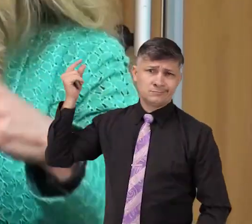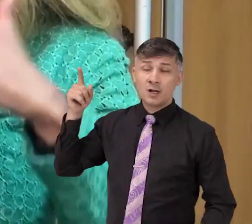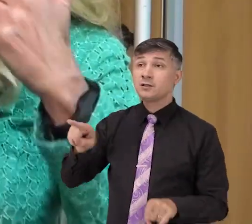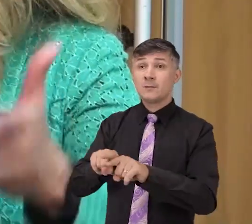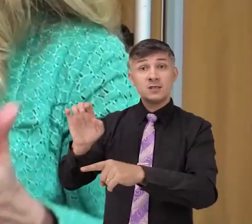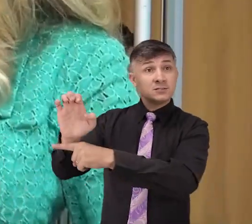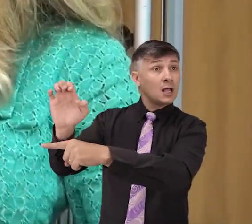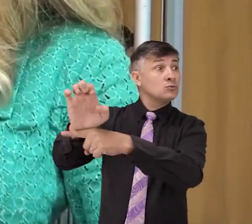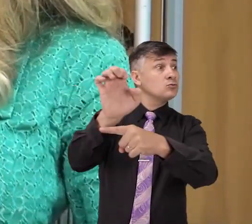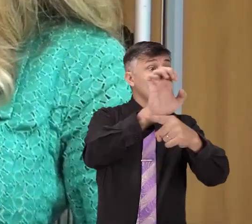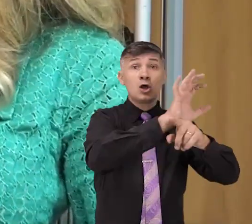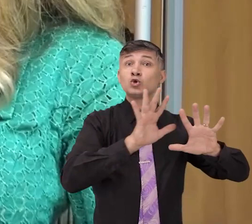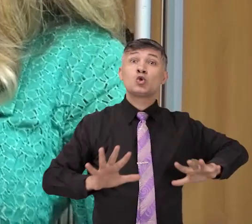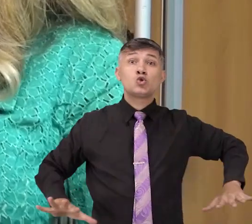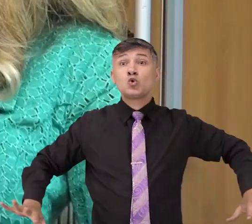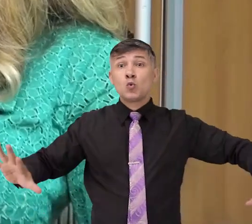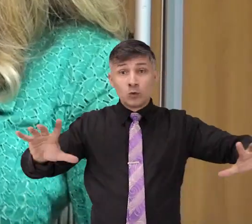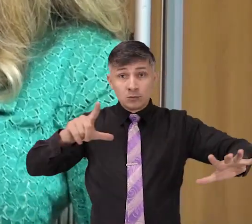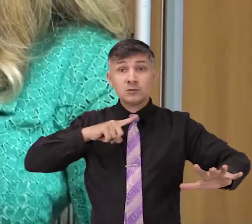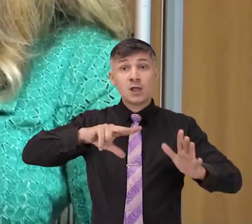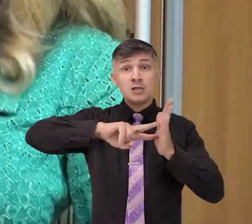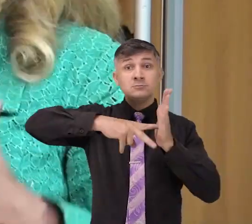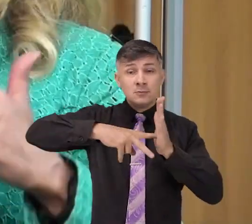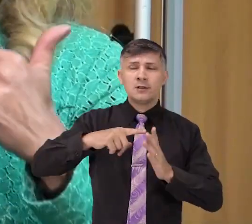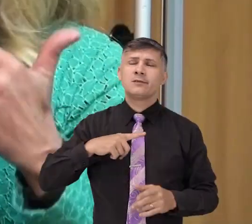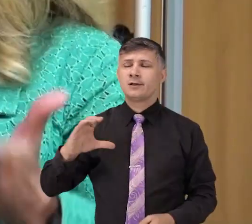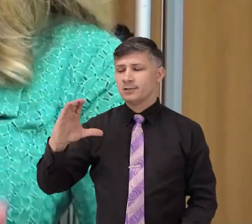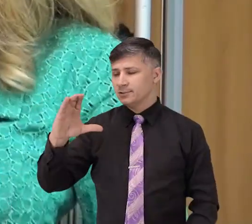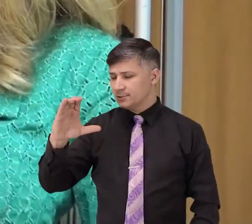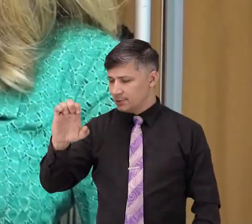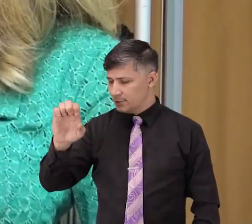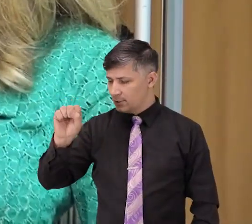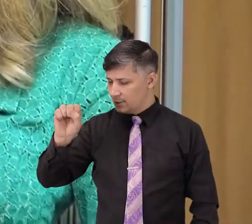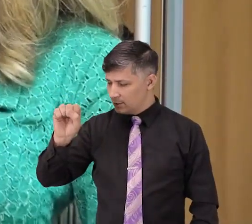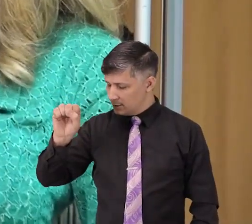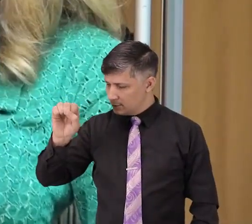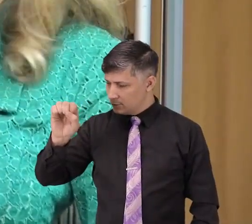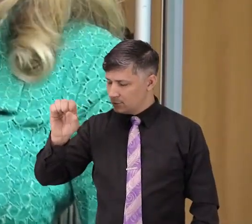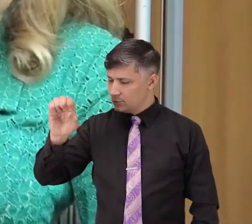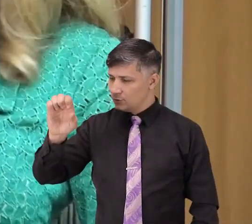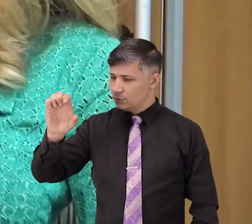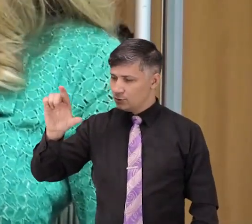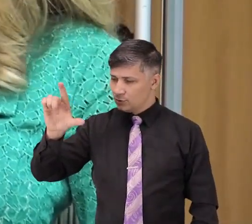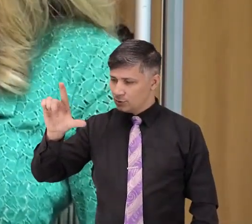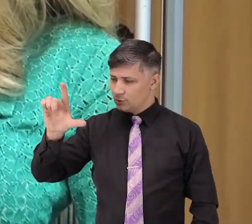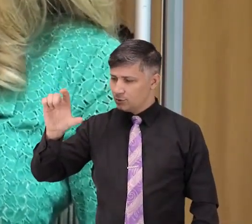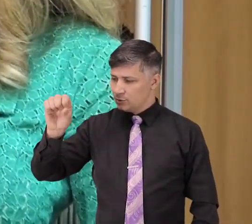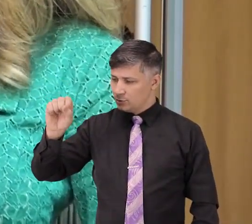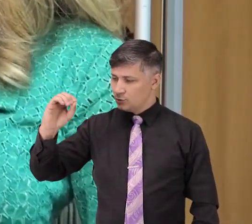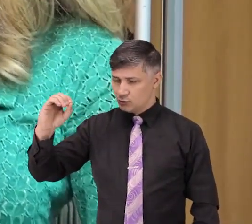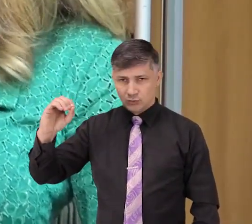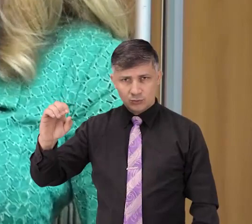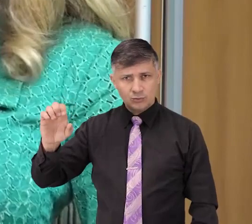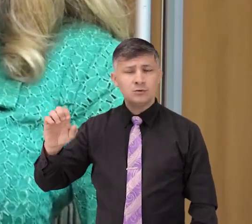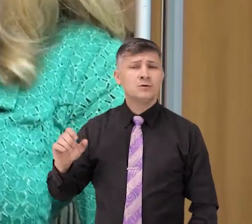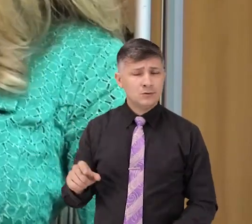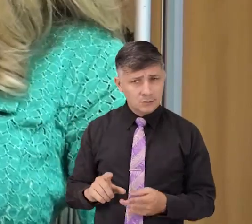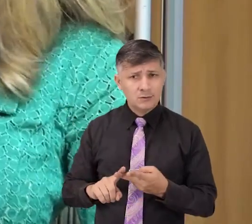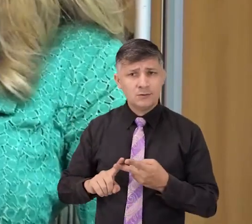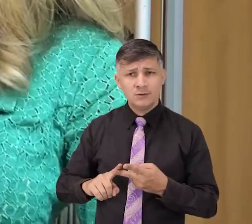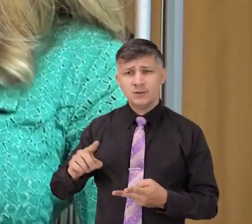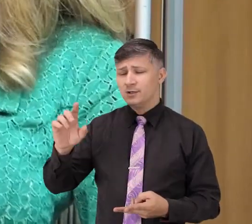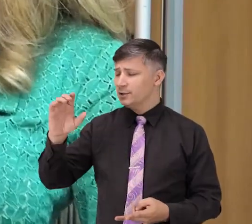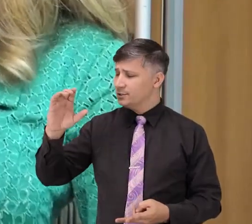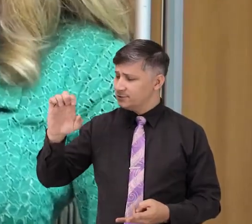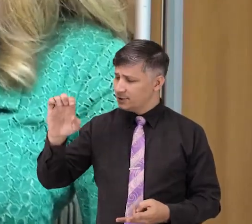no Rio de Janeiro e em outros estados também. Né? Então, você tinha um Celso Soares, você tinha um Sérgio Moreira, o Nelson